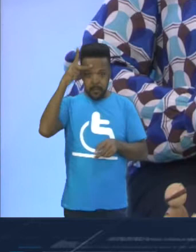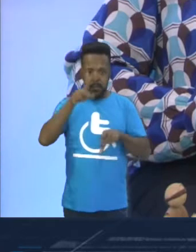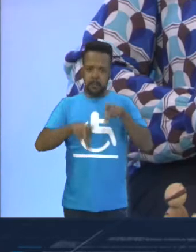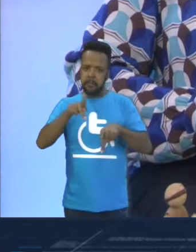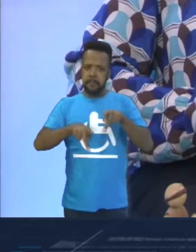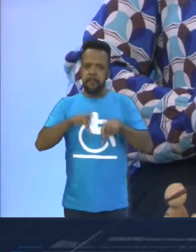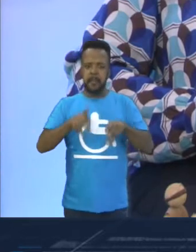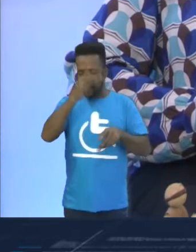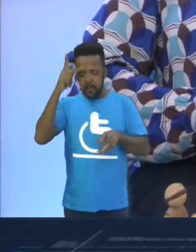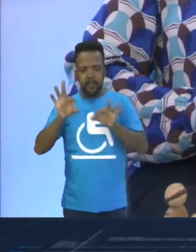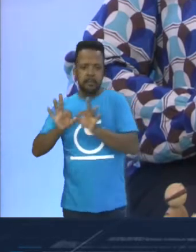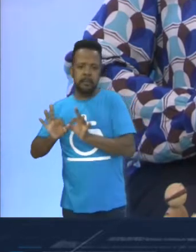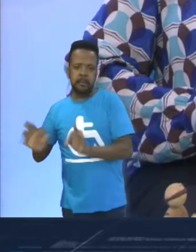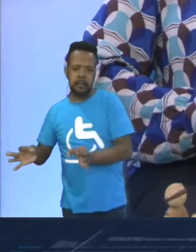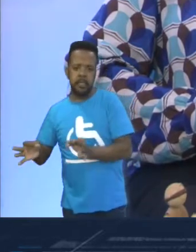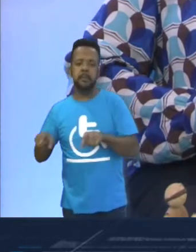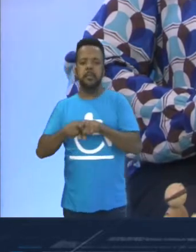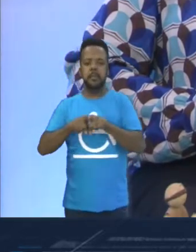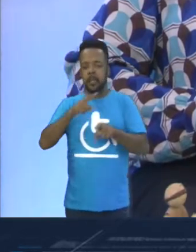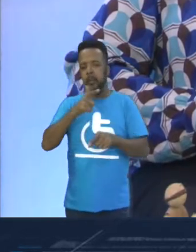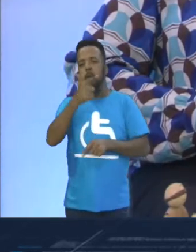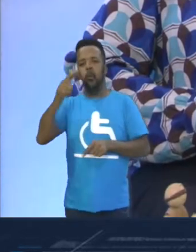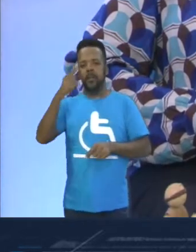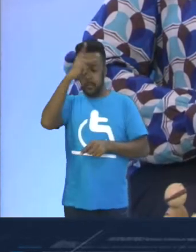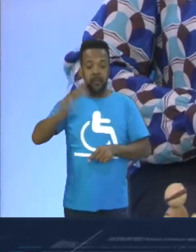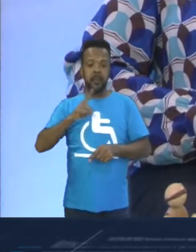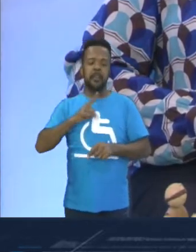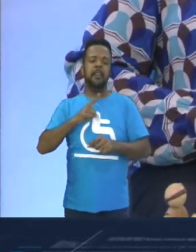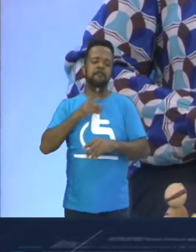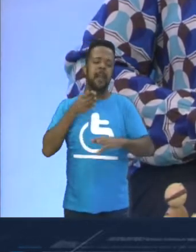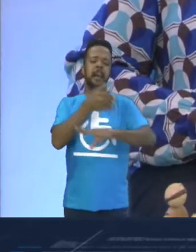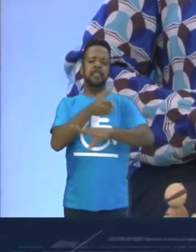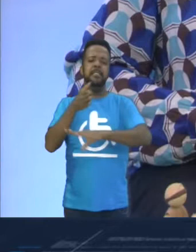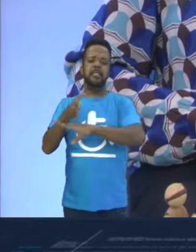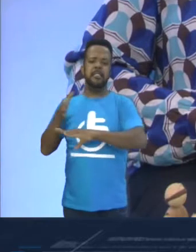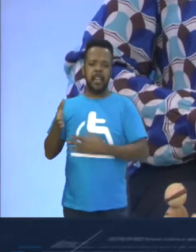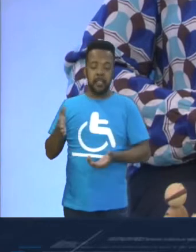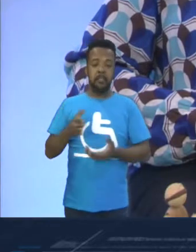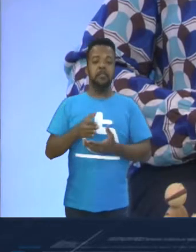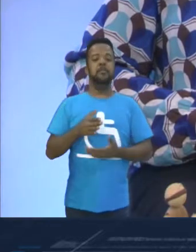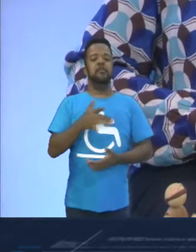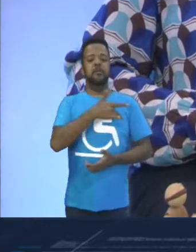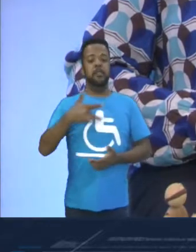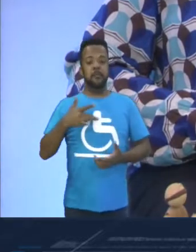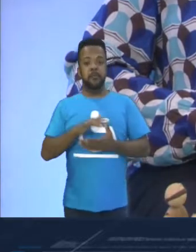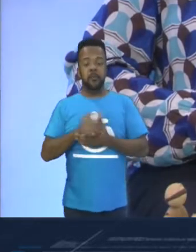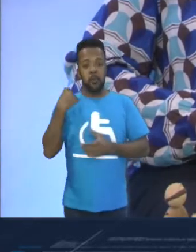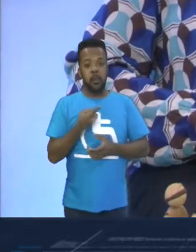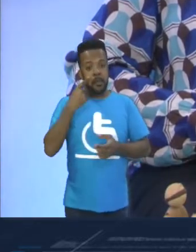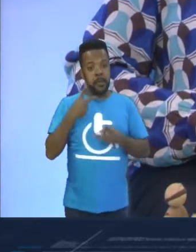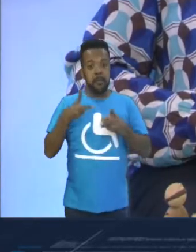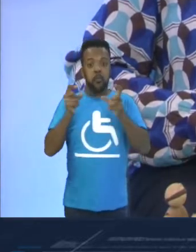desde os mais humildes até aqueles que têm mais acesso à saúde de ponta. Tá. A gente começa a perceber cada